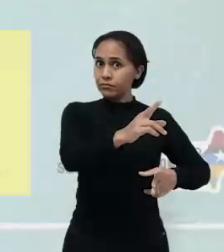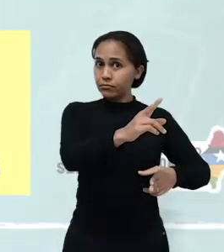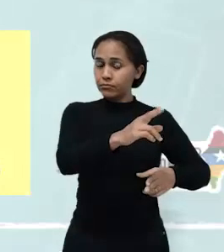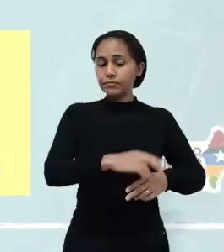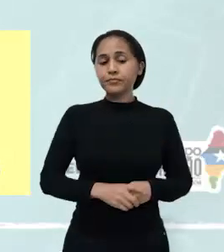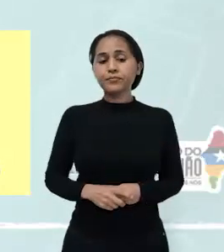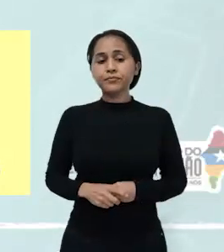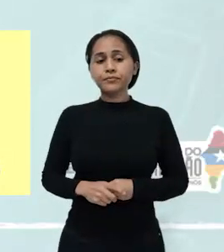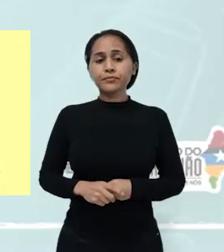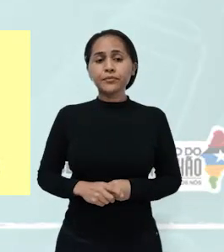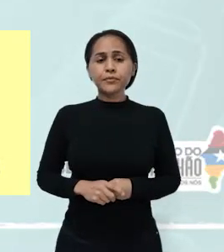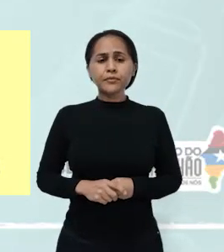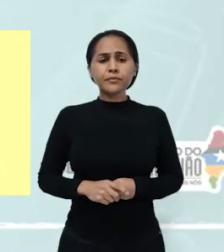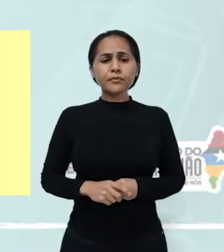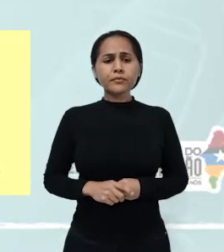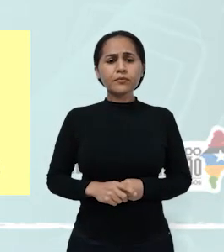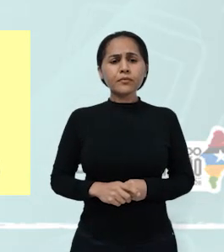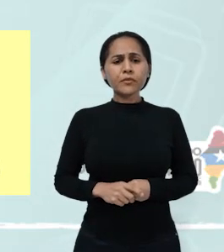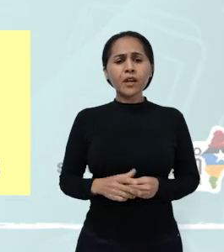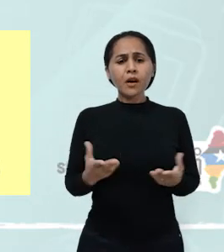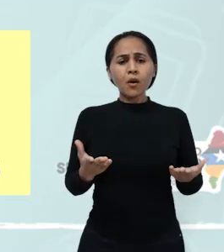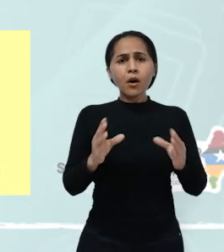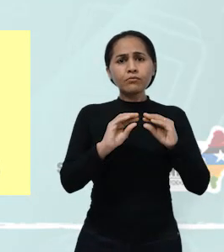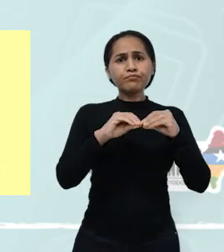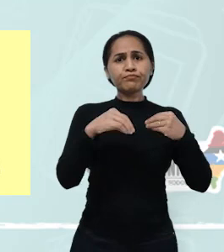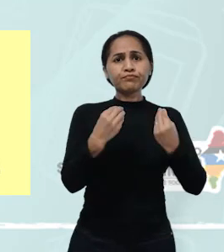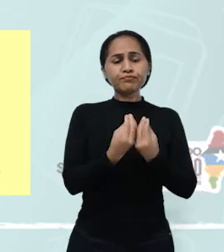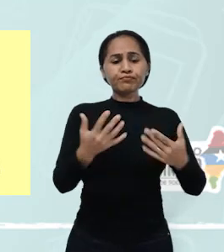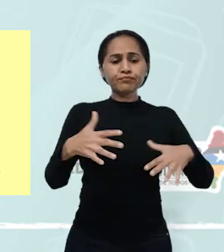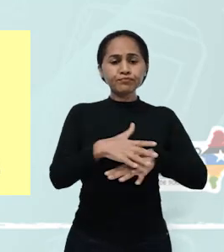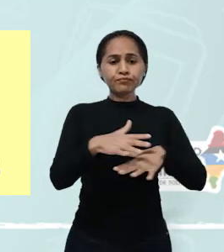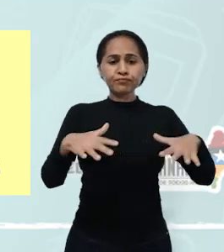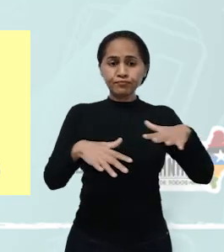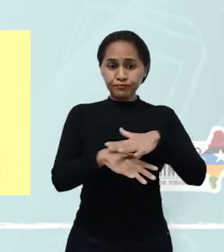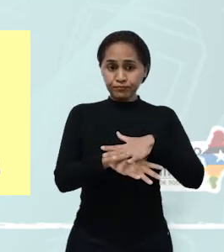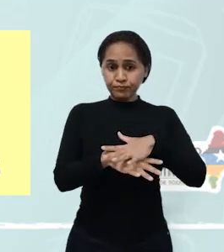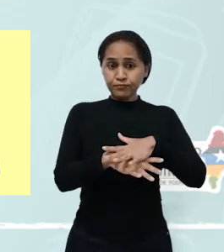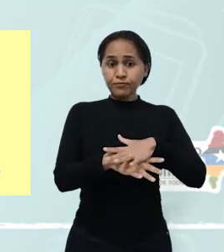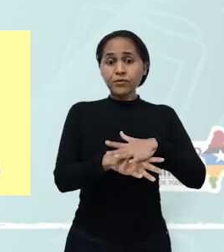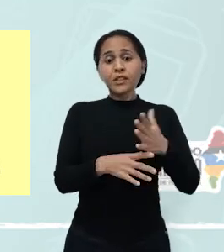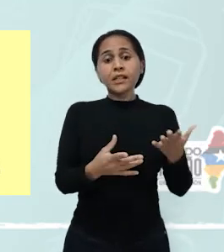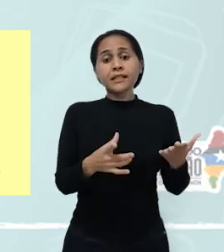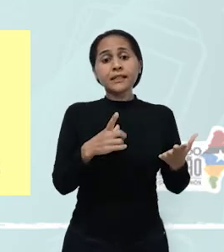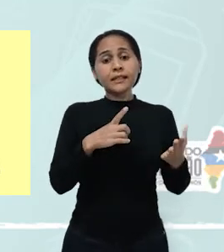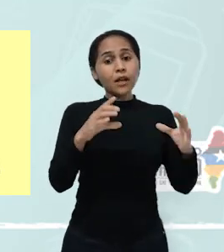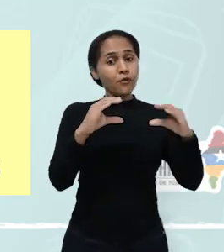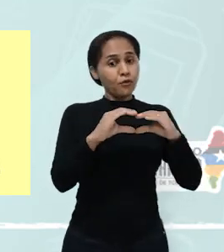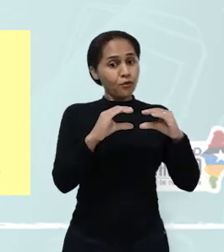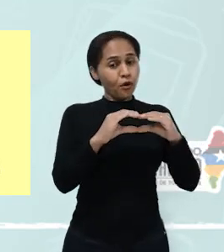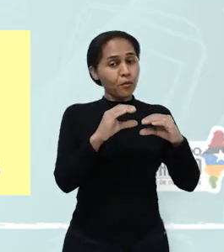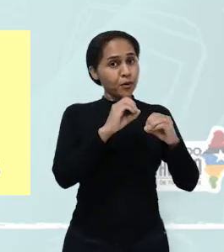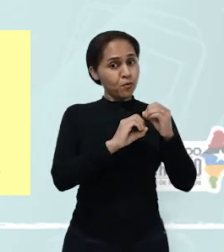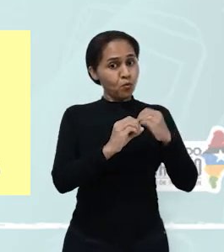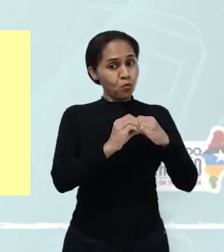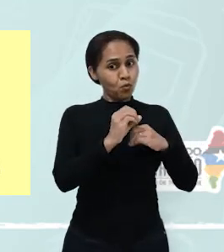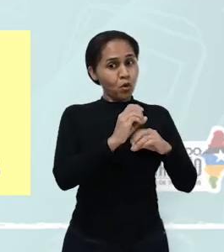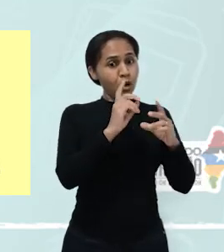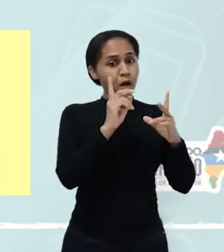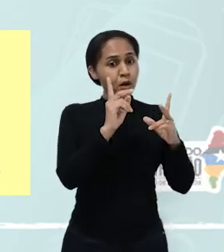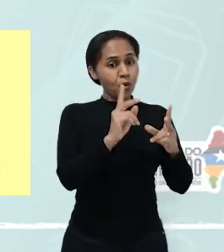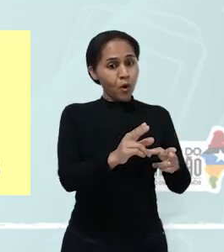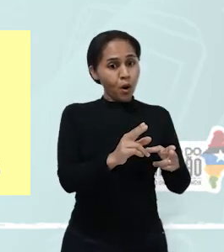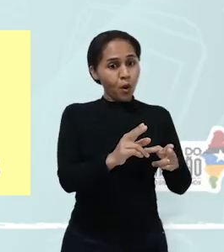Vamos continuar. Isômeros são compostos de mesma fórmula molecular que apresentam propriedades